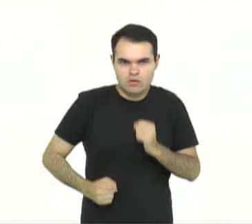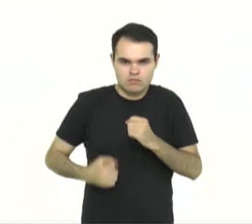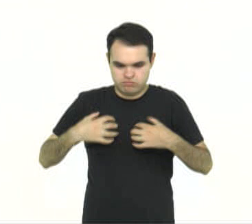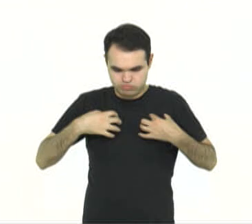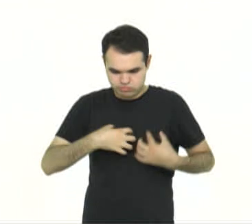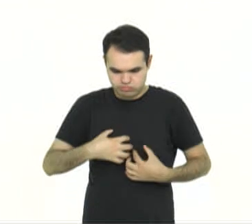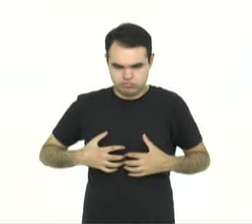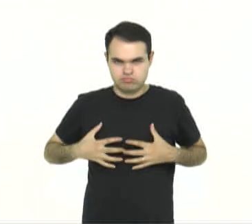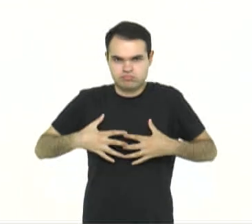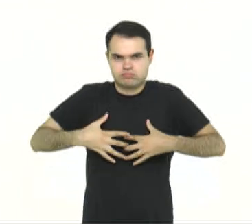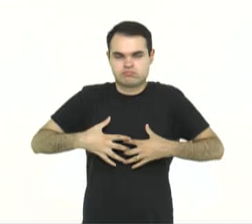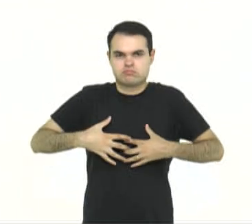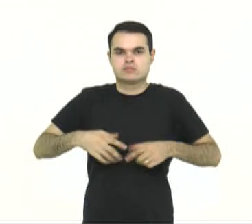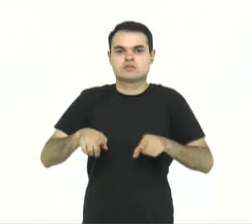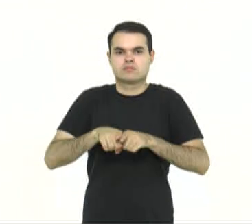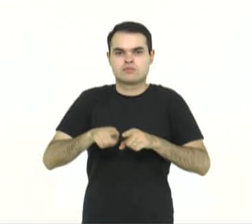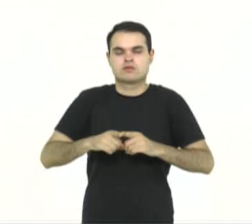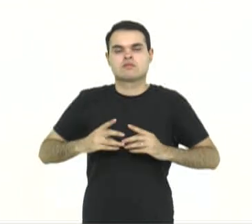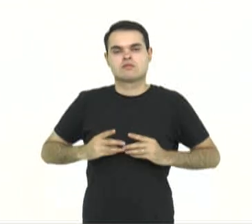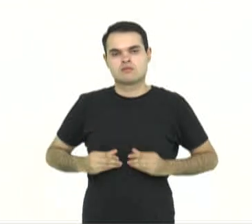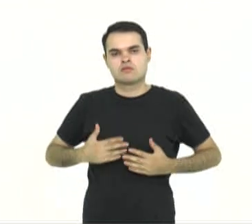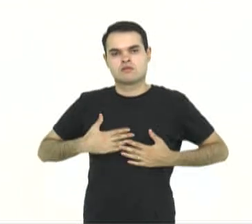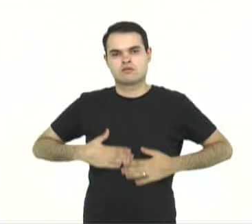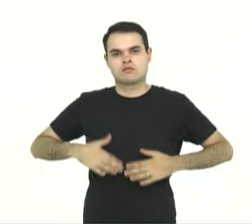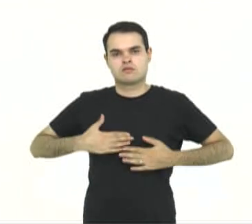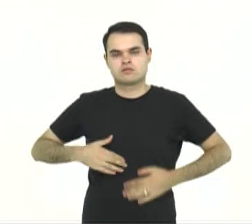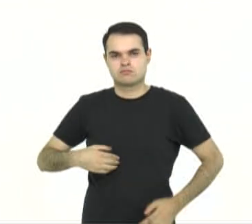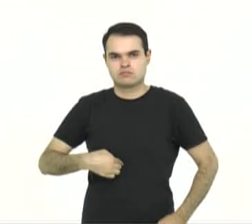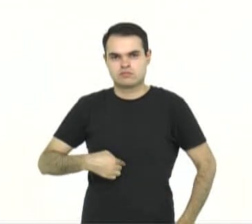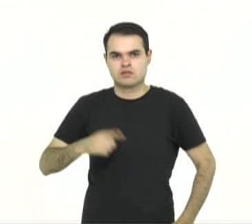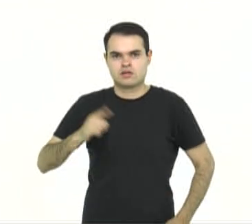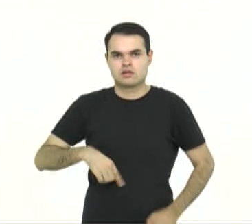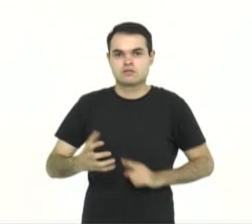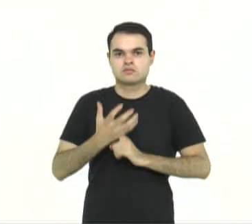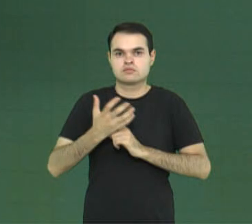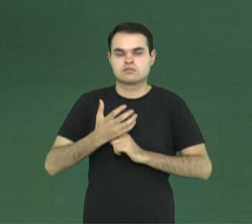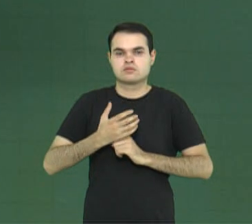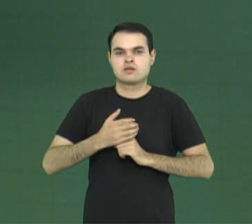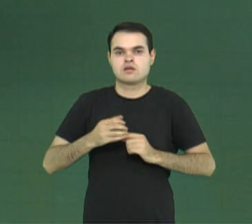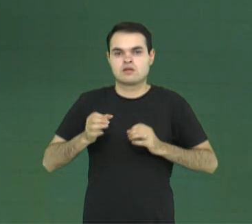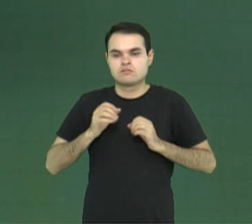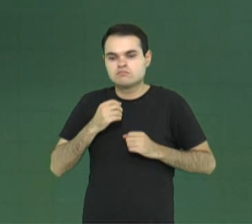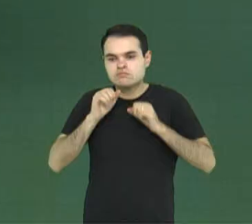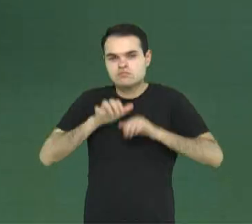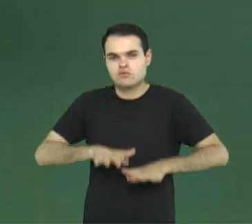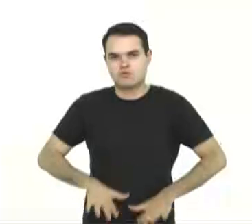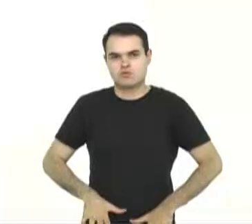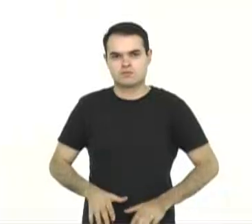músculos intercostais e relaxamento do diafragma induz a expiração. Tempo para vocês lá.